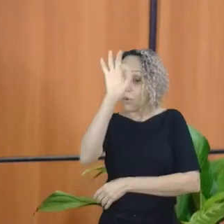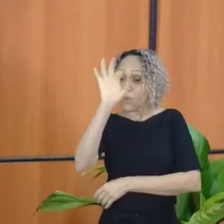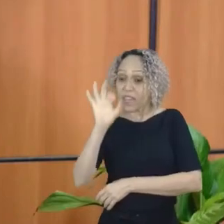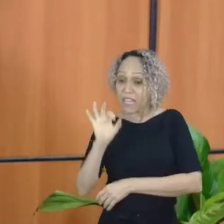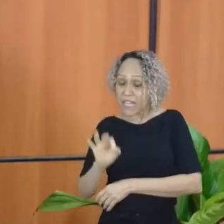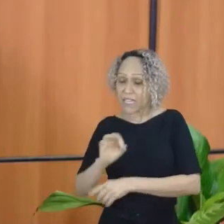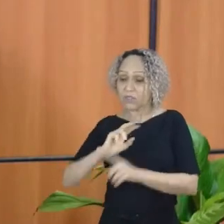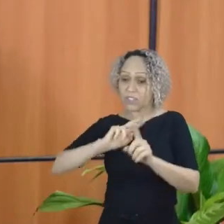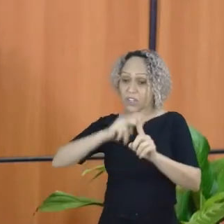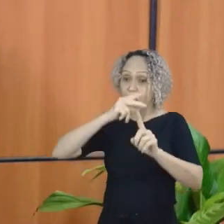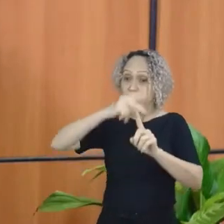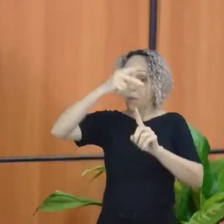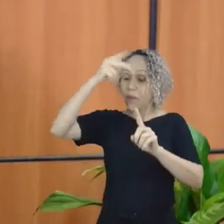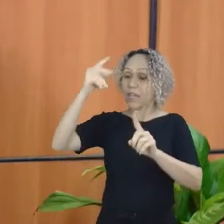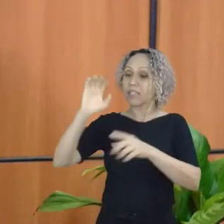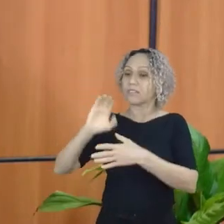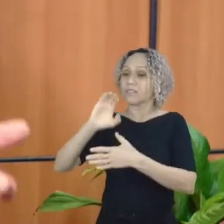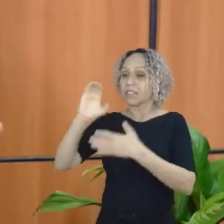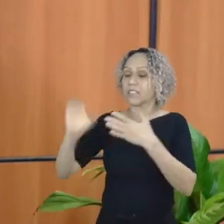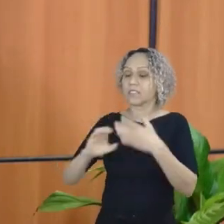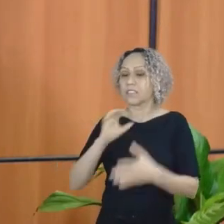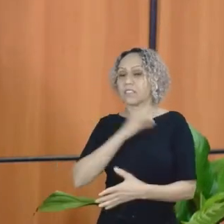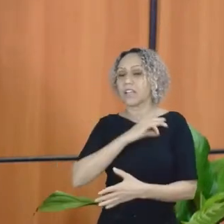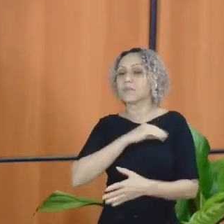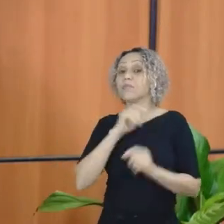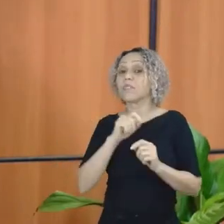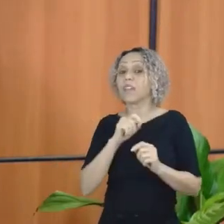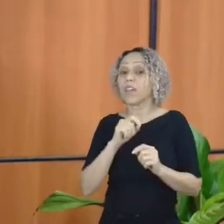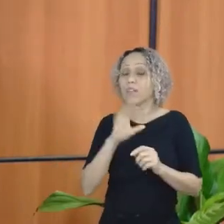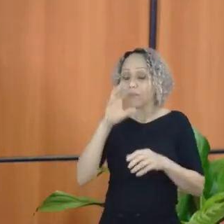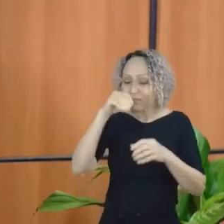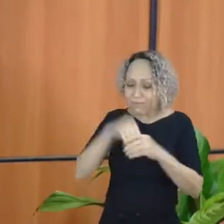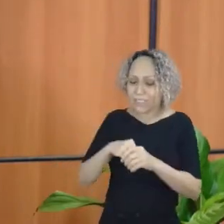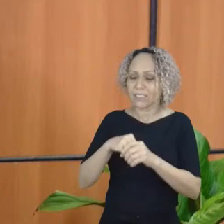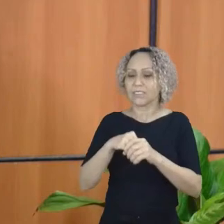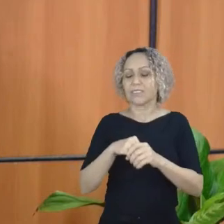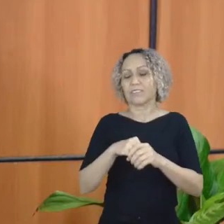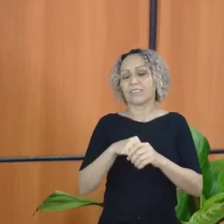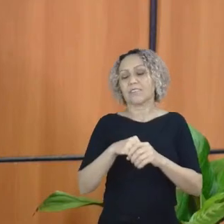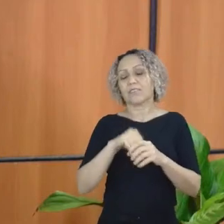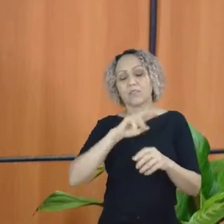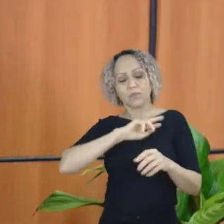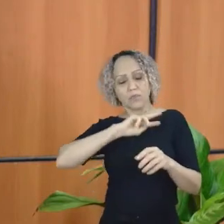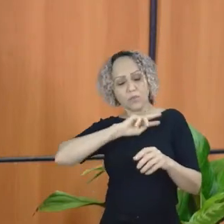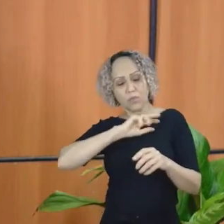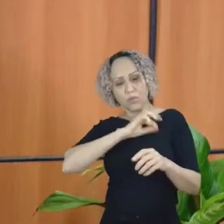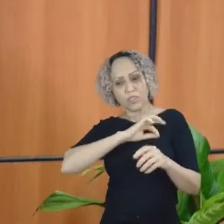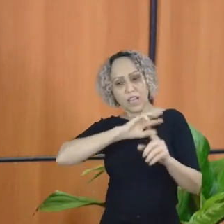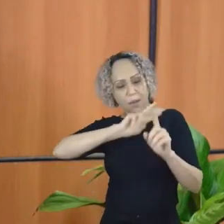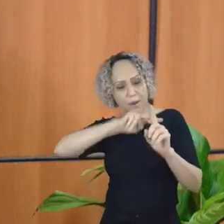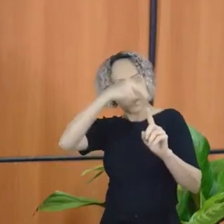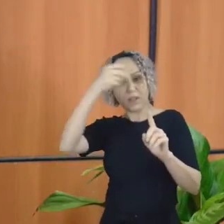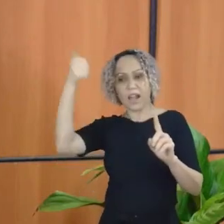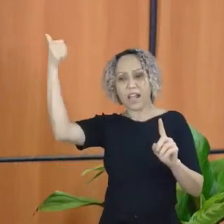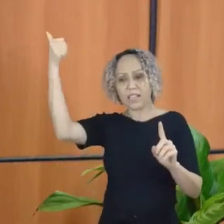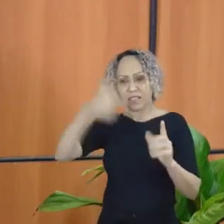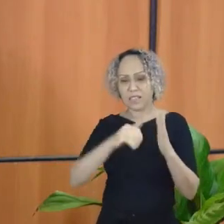retomada do crescimento da massa salarial, da melhoria do ambiente do mercado de trabalho. Tudo isso é motivo de a